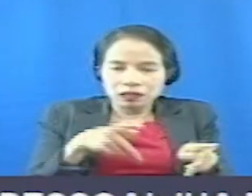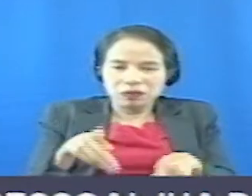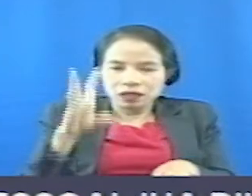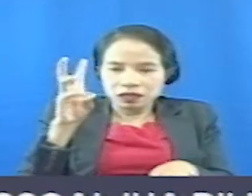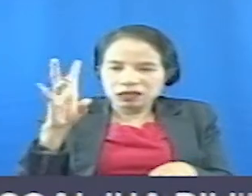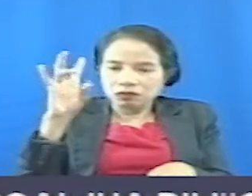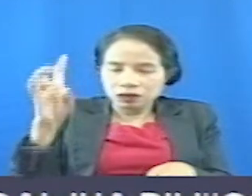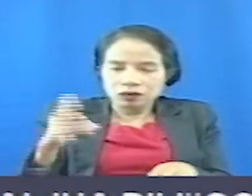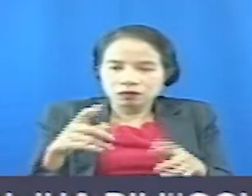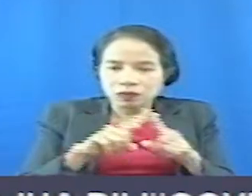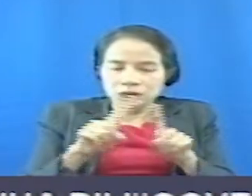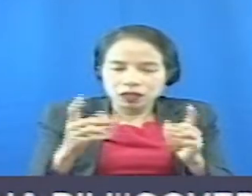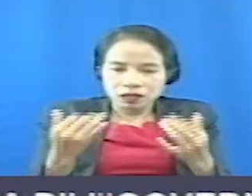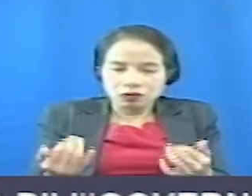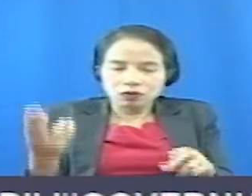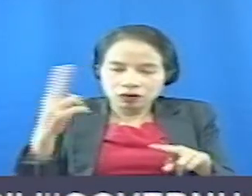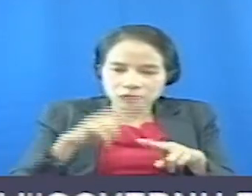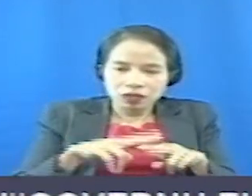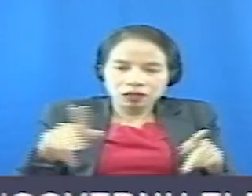mabe agorada amenta posto